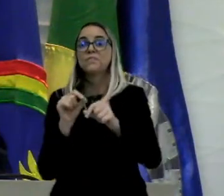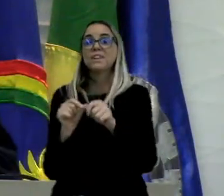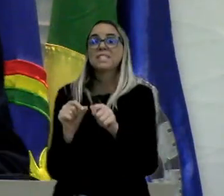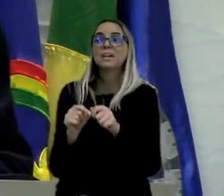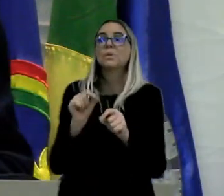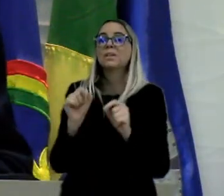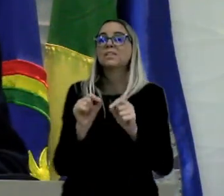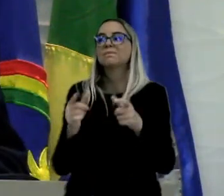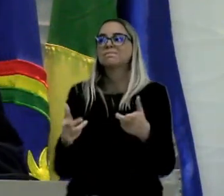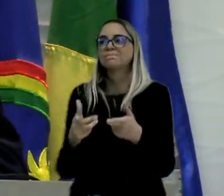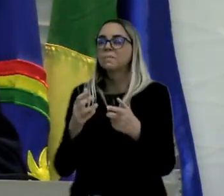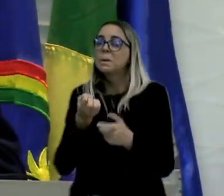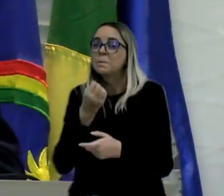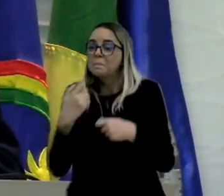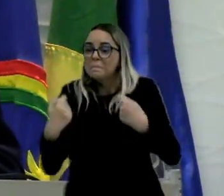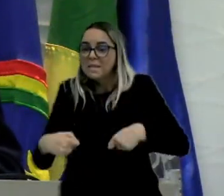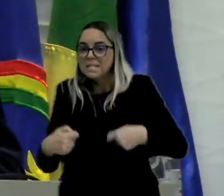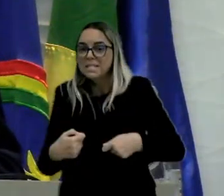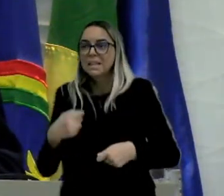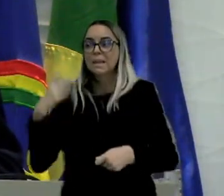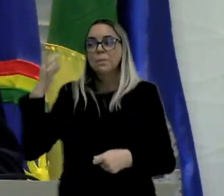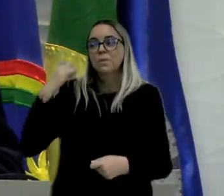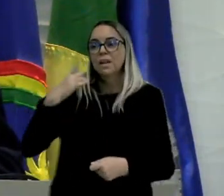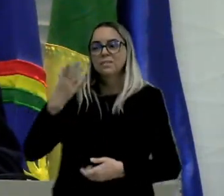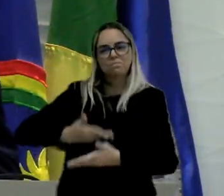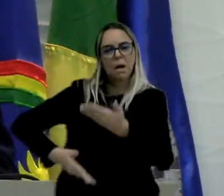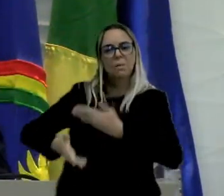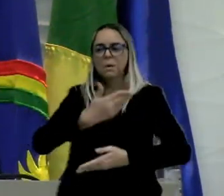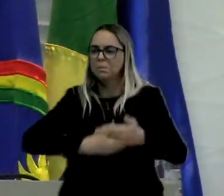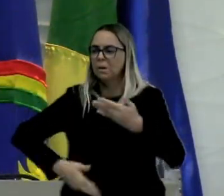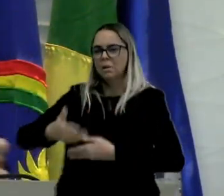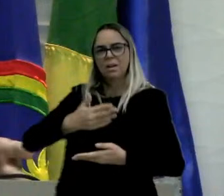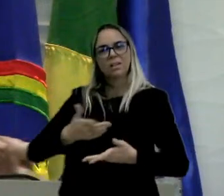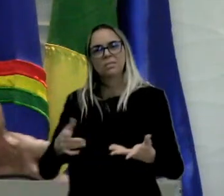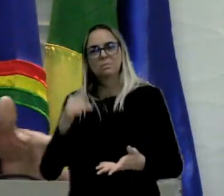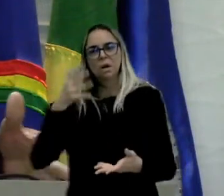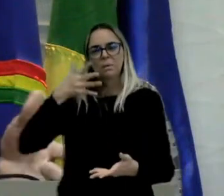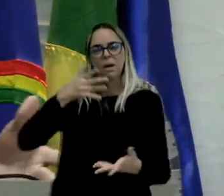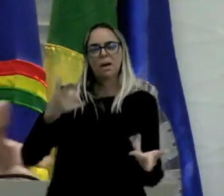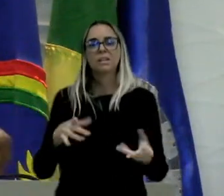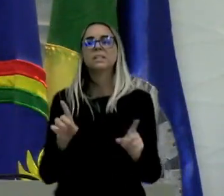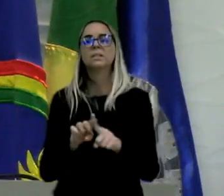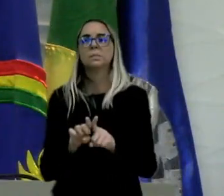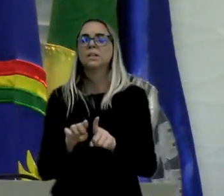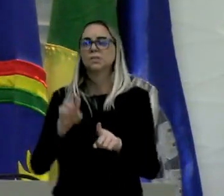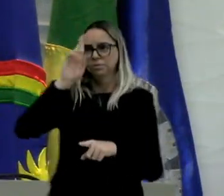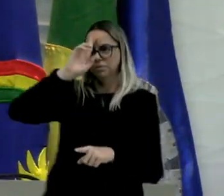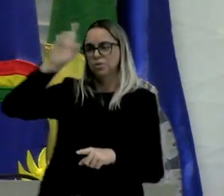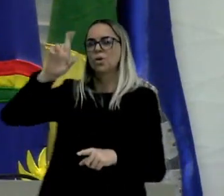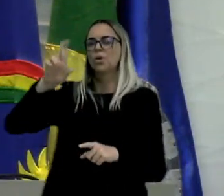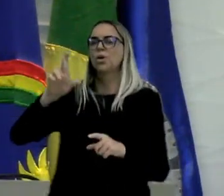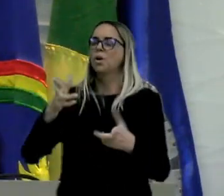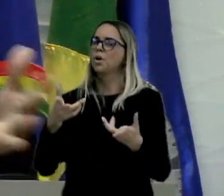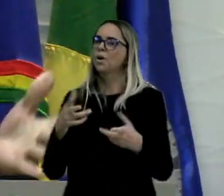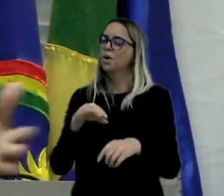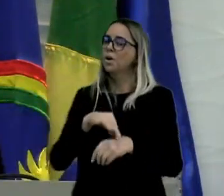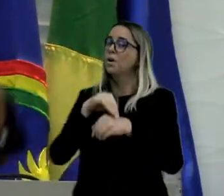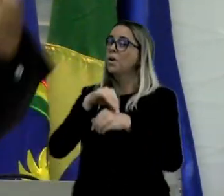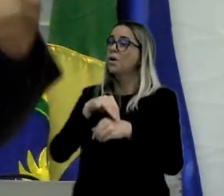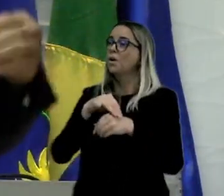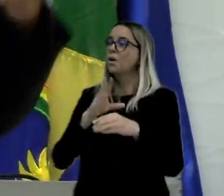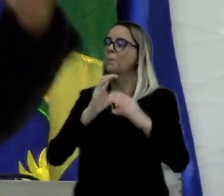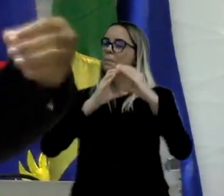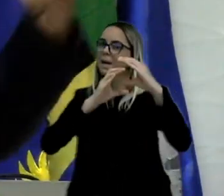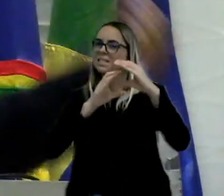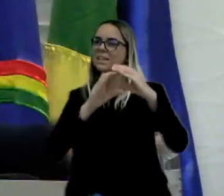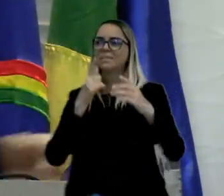bom vereador que a deputada participe dessa audiência pública gerente Compesa todos nós para ver o que é que vai fazer e o